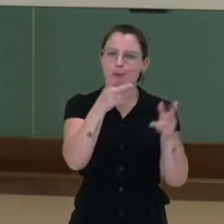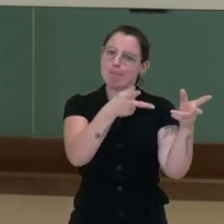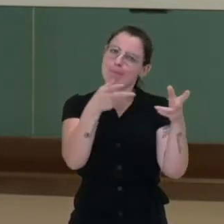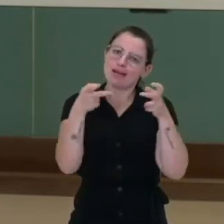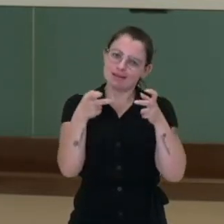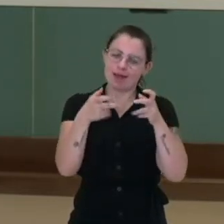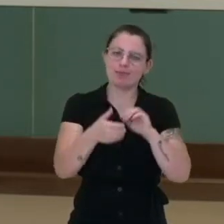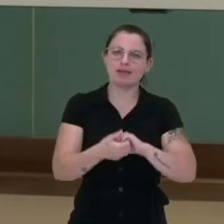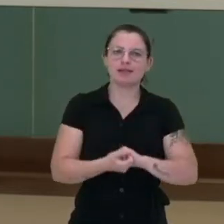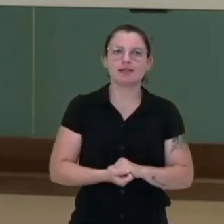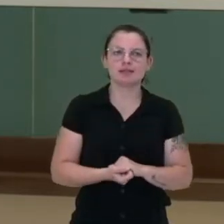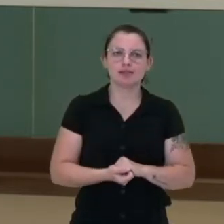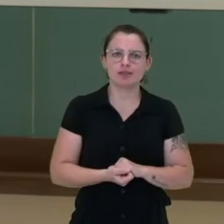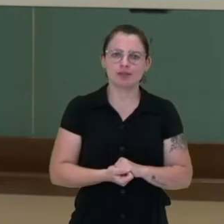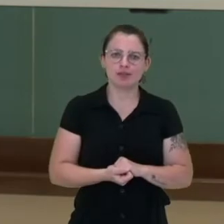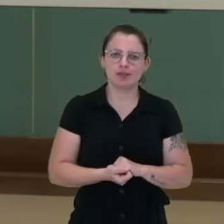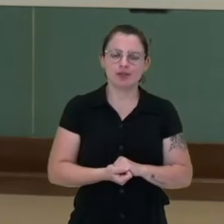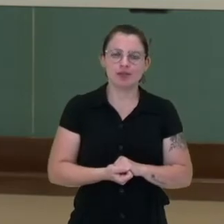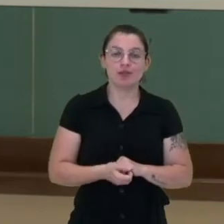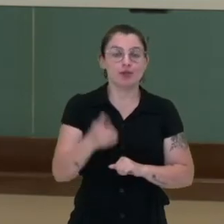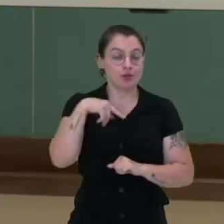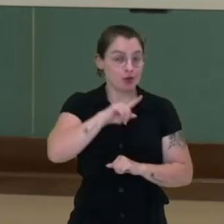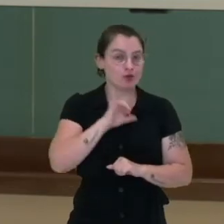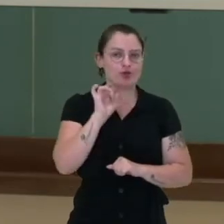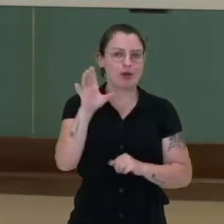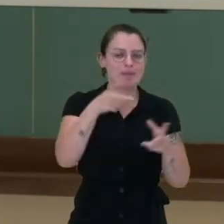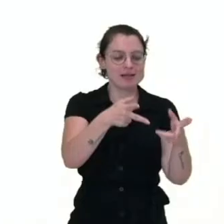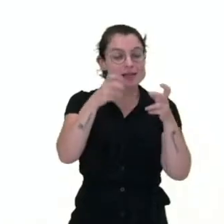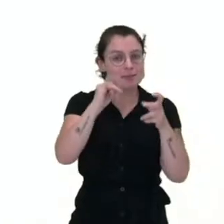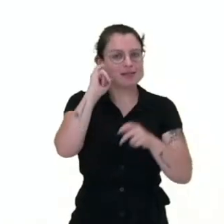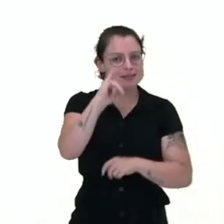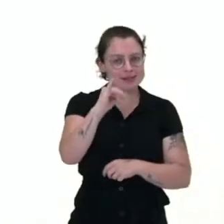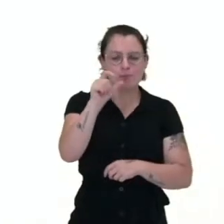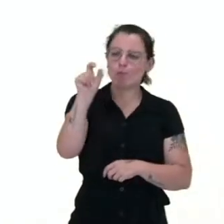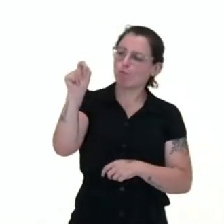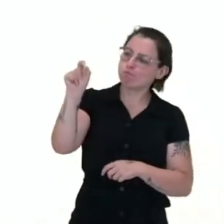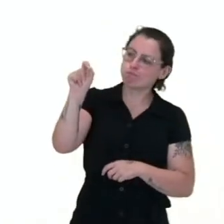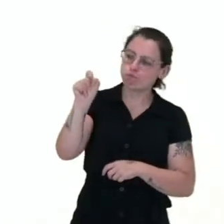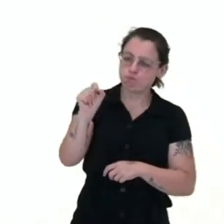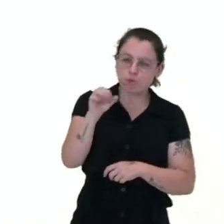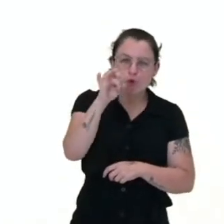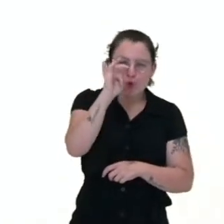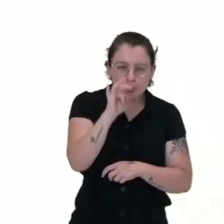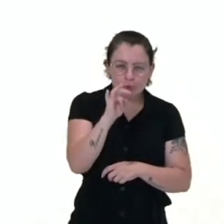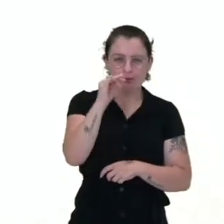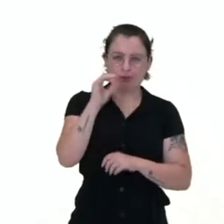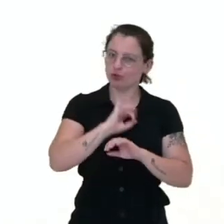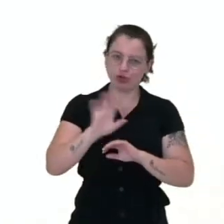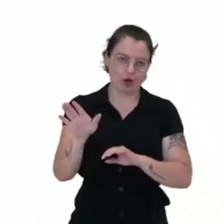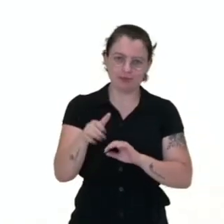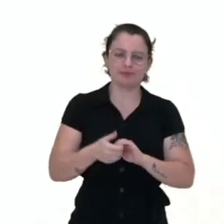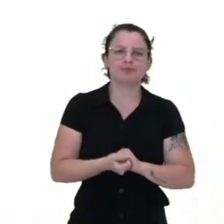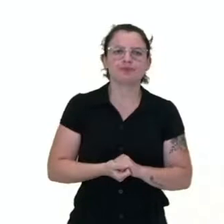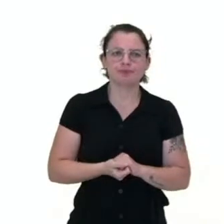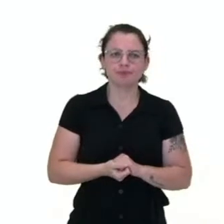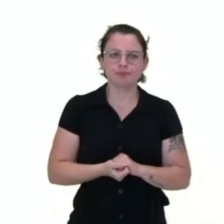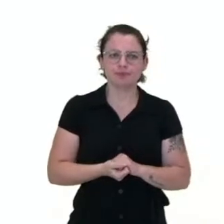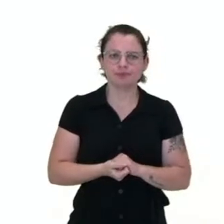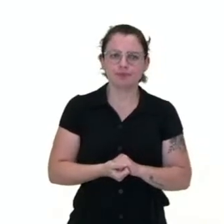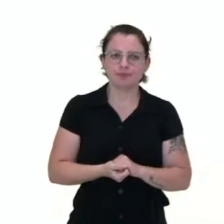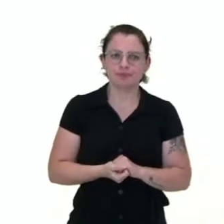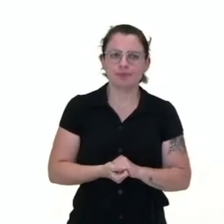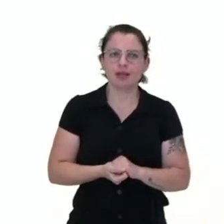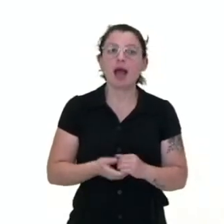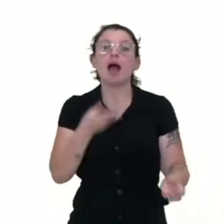situação, só reparando no tamanho da bolinha. E a solidificação é o inverso da fusão. É a passagem do